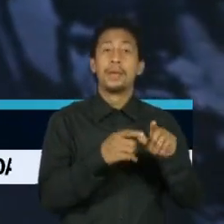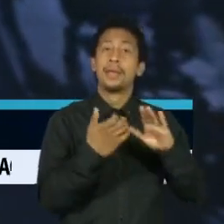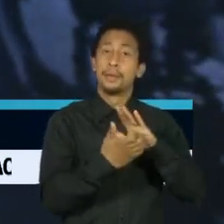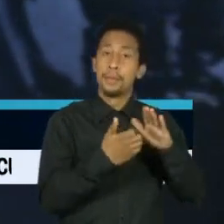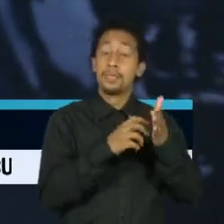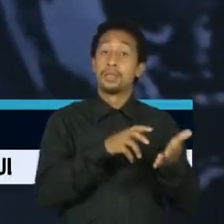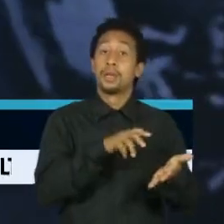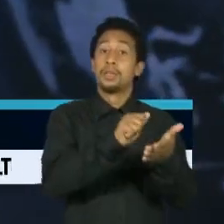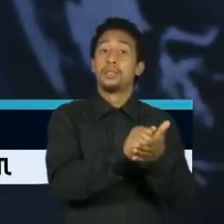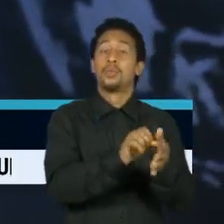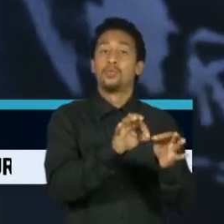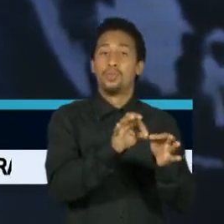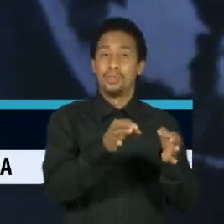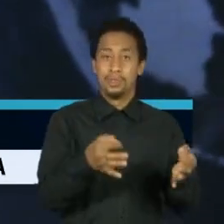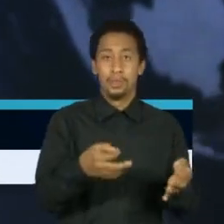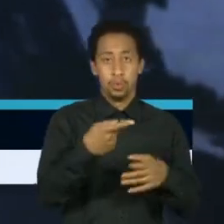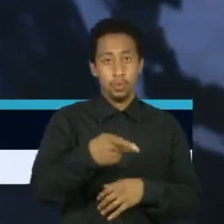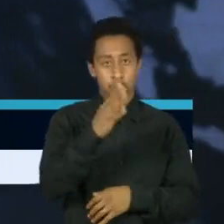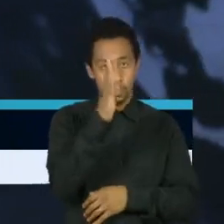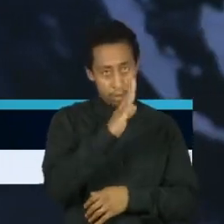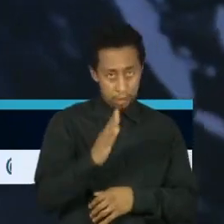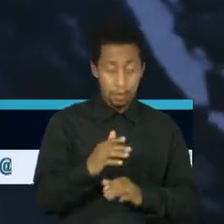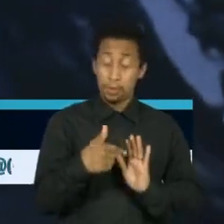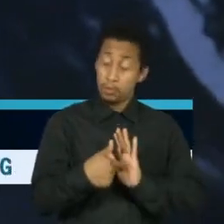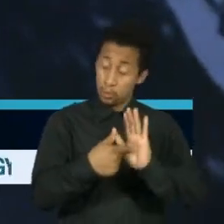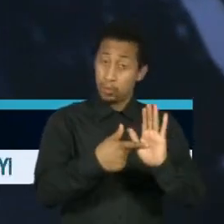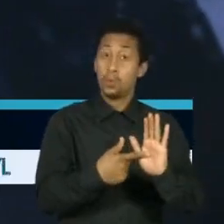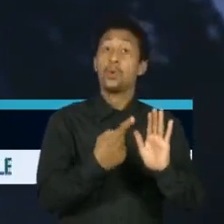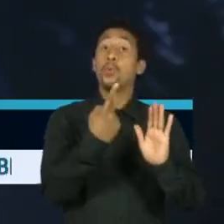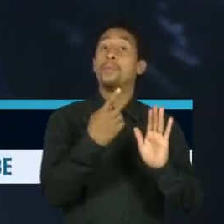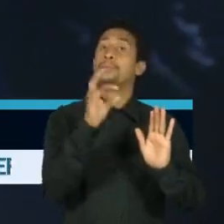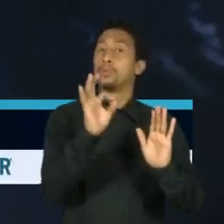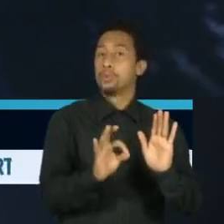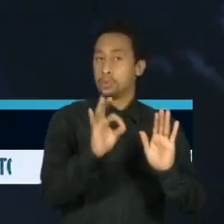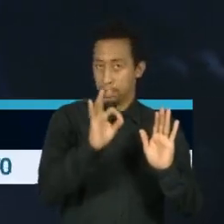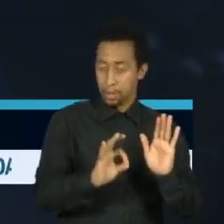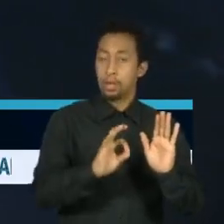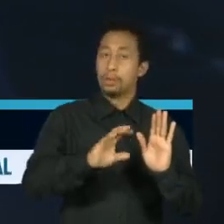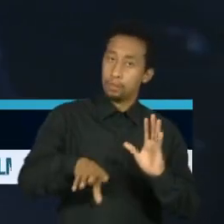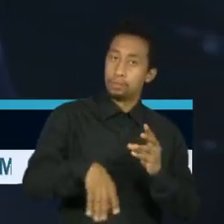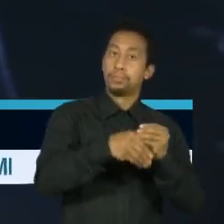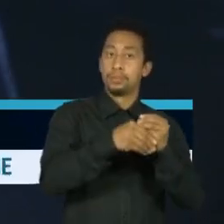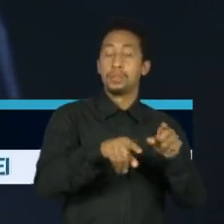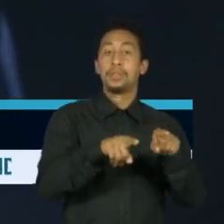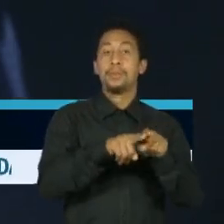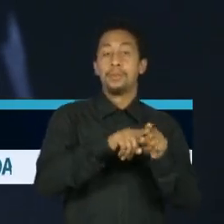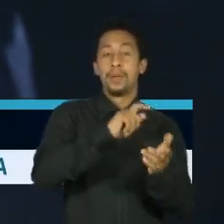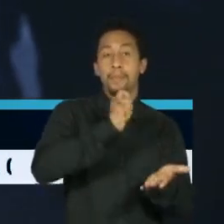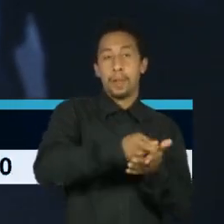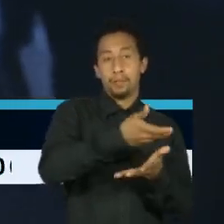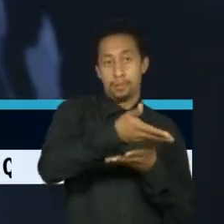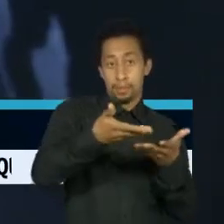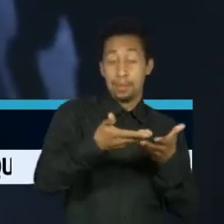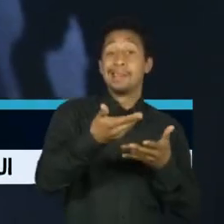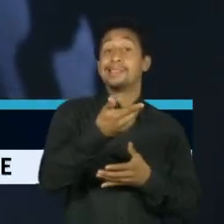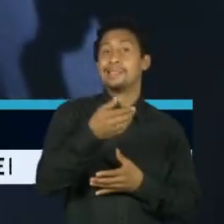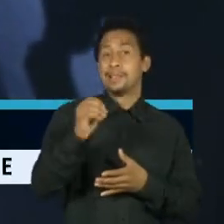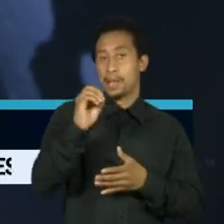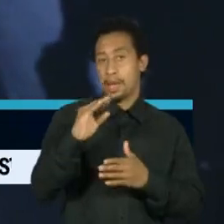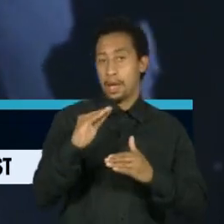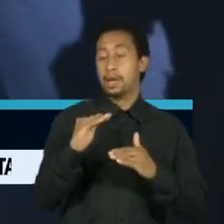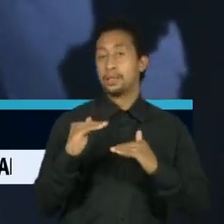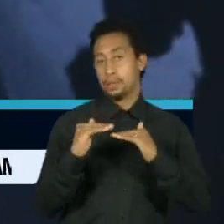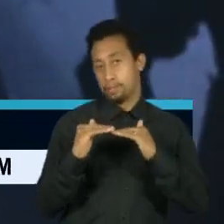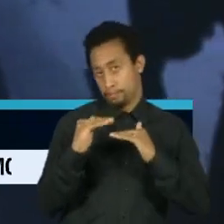a entrada vai ser de um por cento da dívida e as parcelas mensais mínimas não ser de 100 reais para as empresas e de